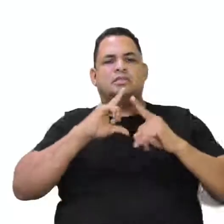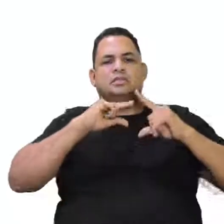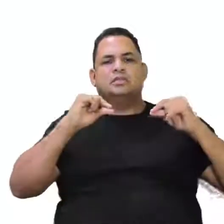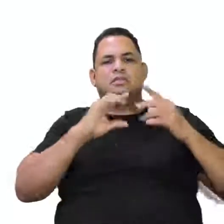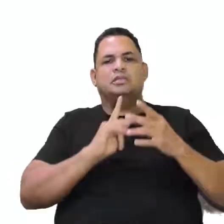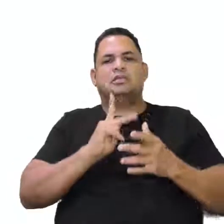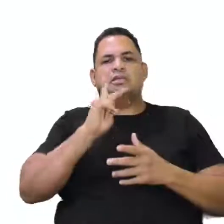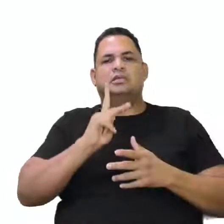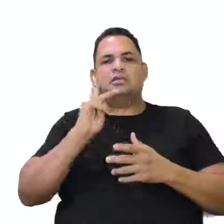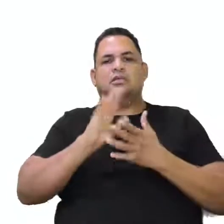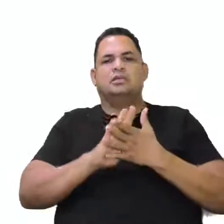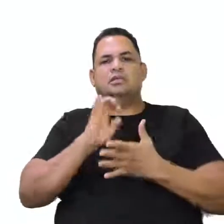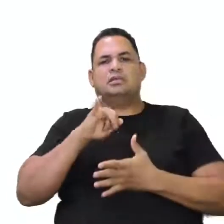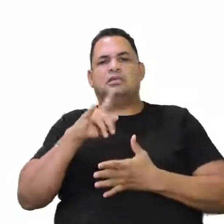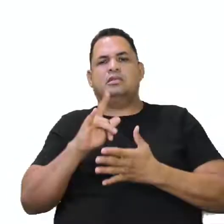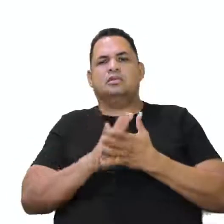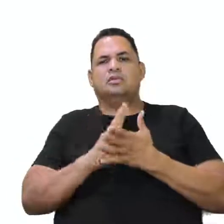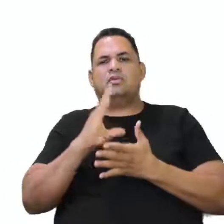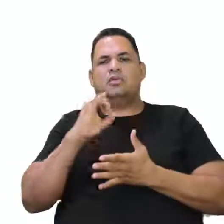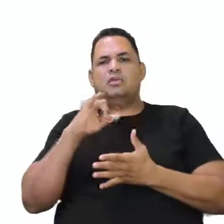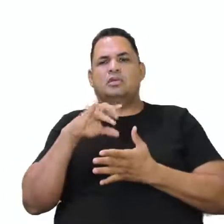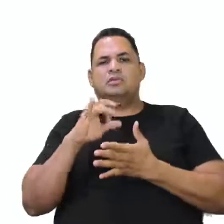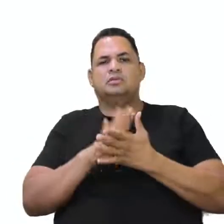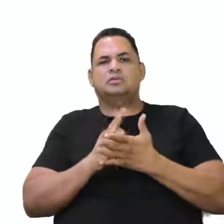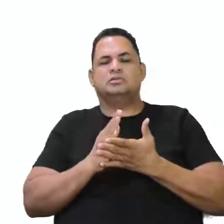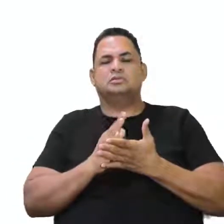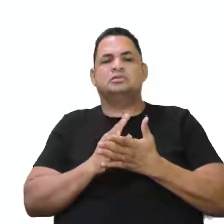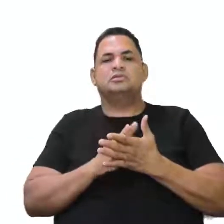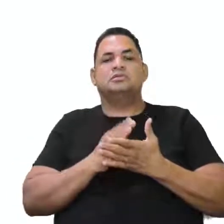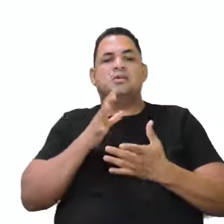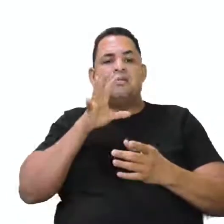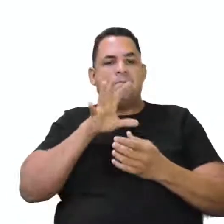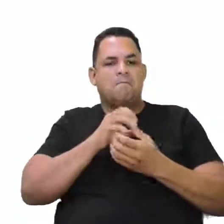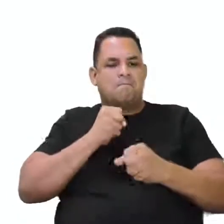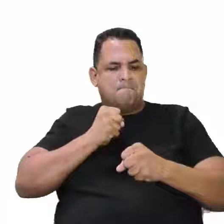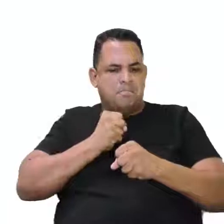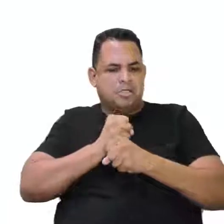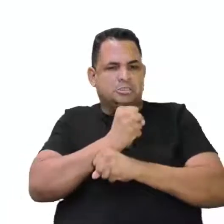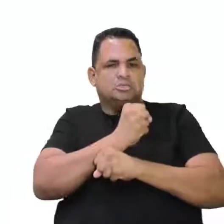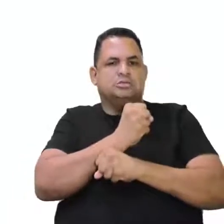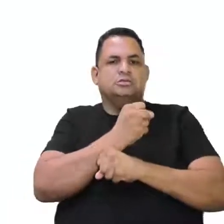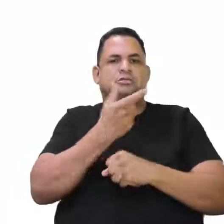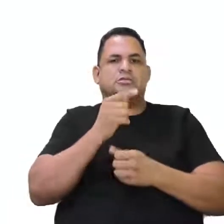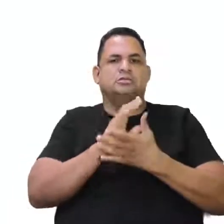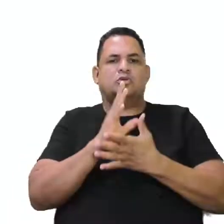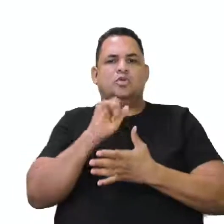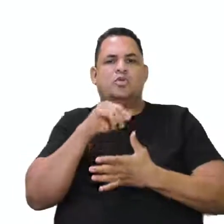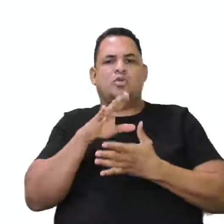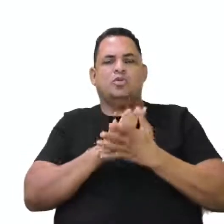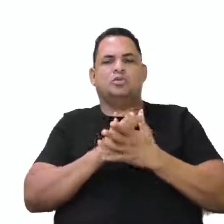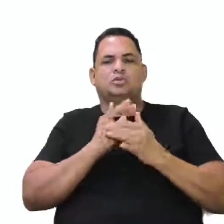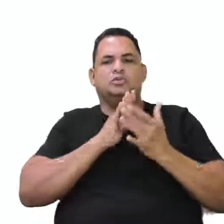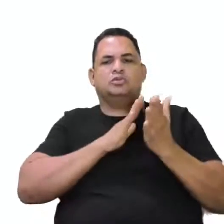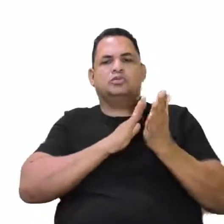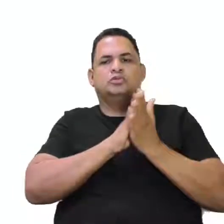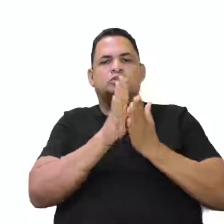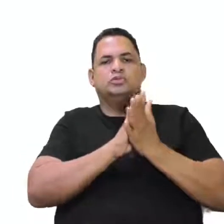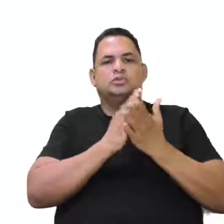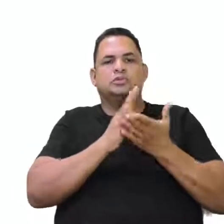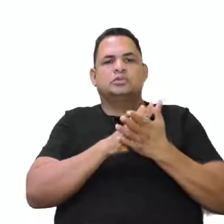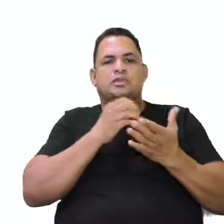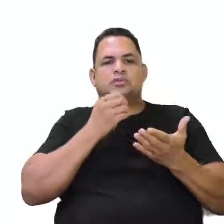Corporation, mas que devido à pressão de diversas ONGs, é muito importante isso, né? E da mídia, teve sua